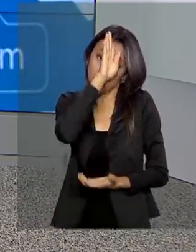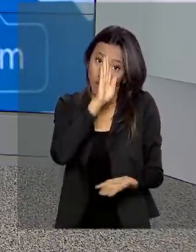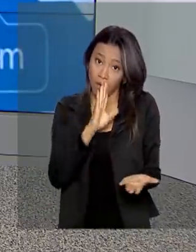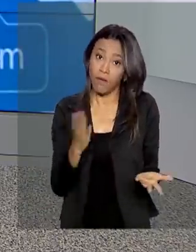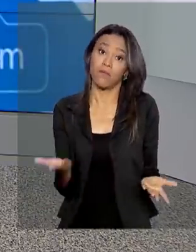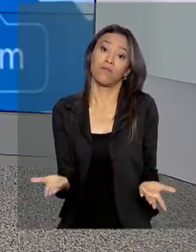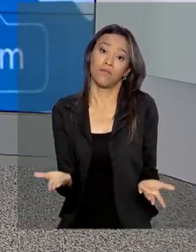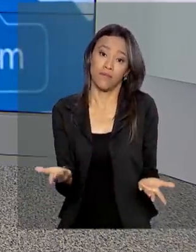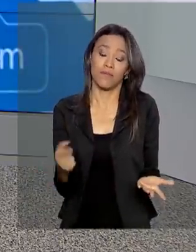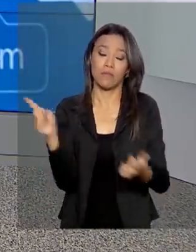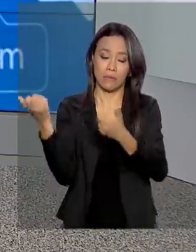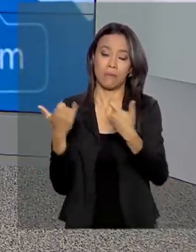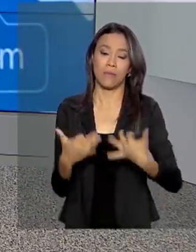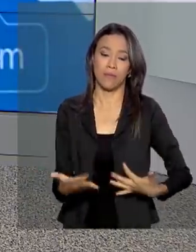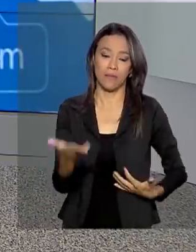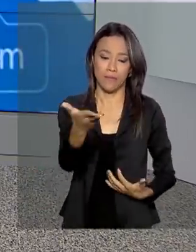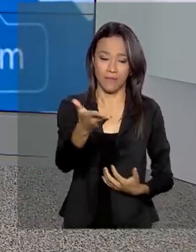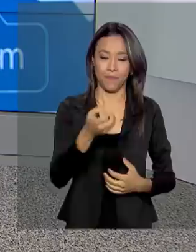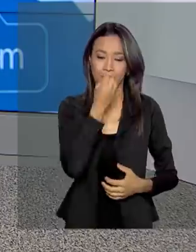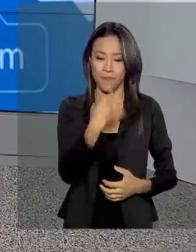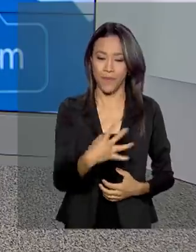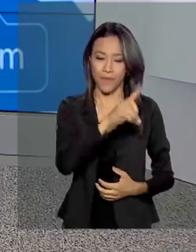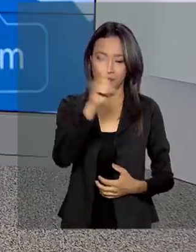agora e vanessa bom dia